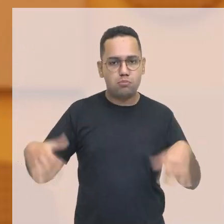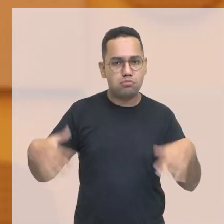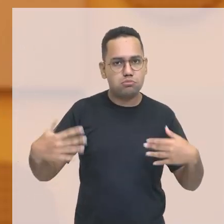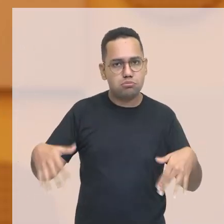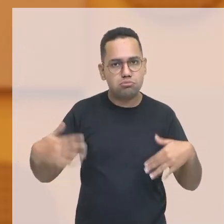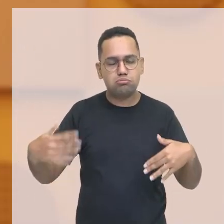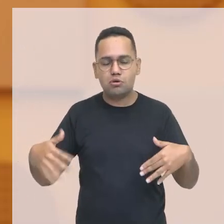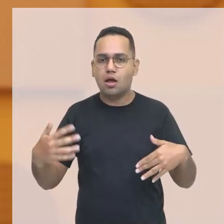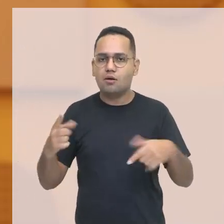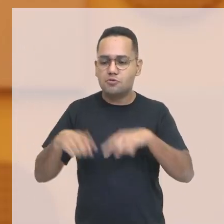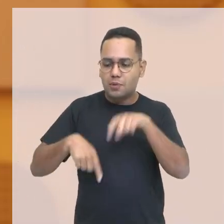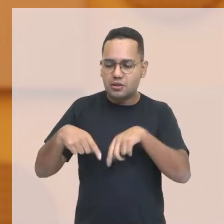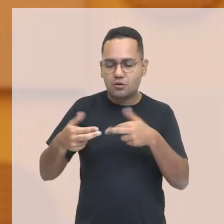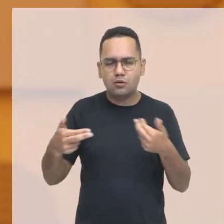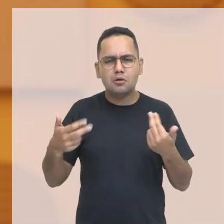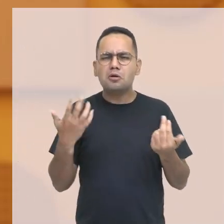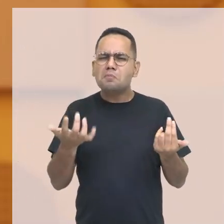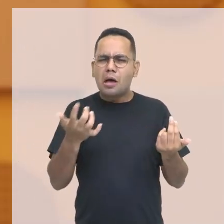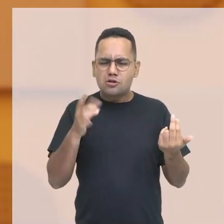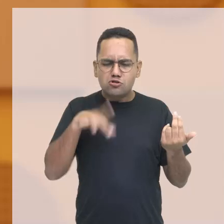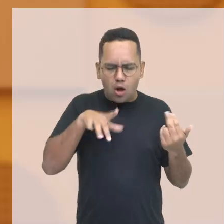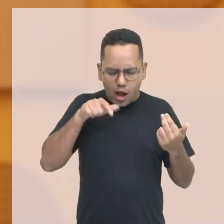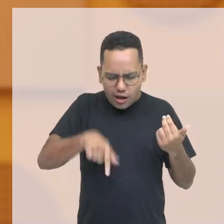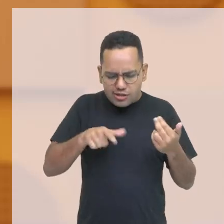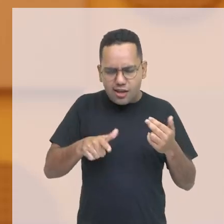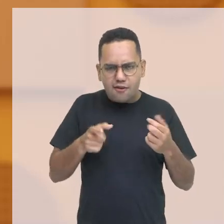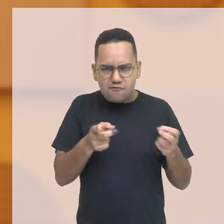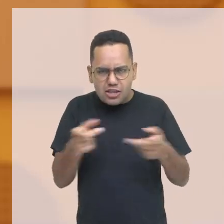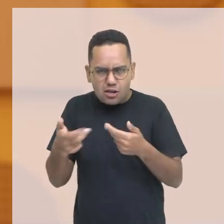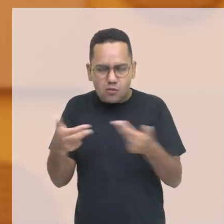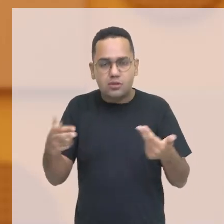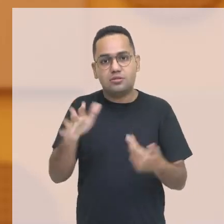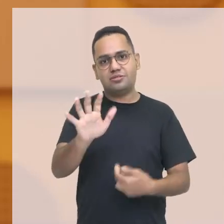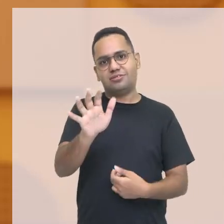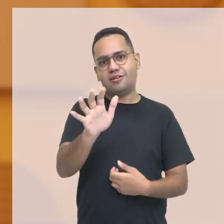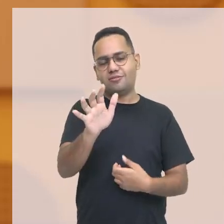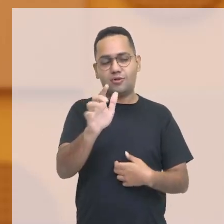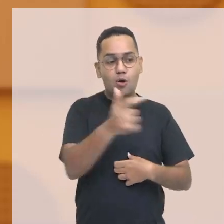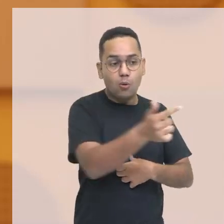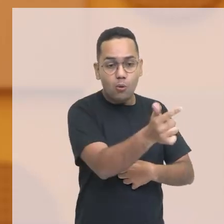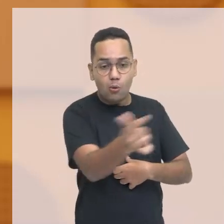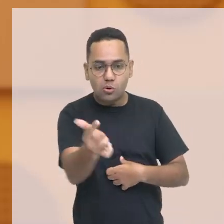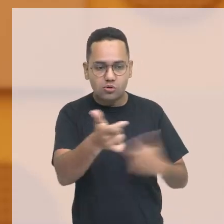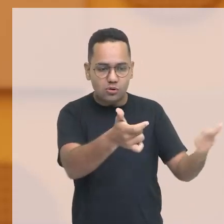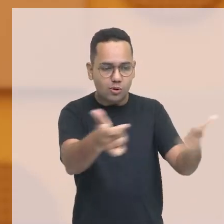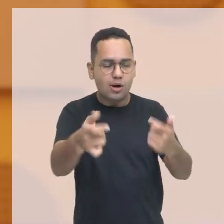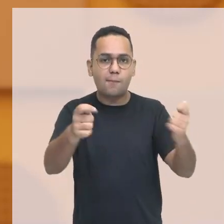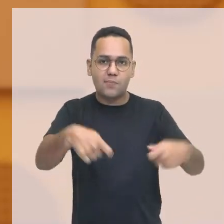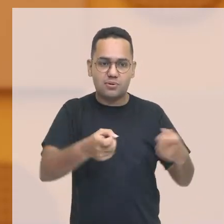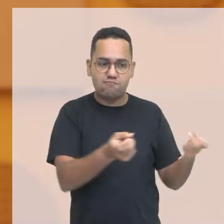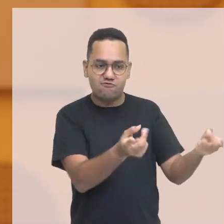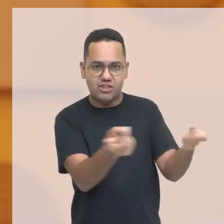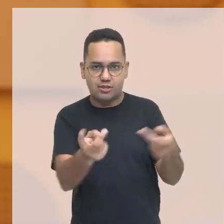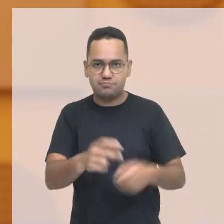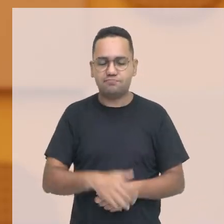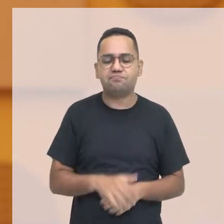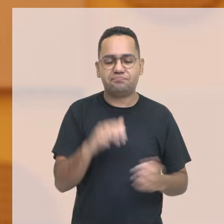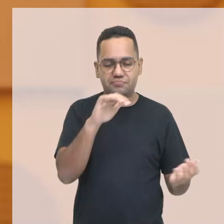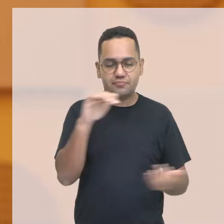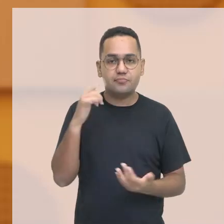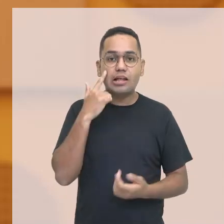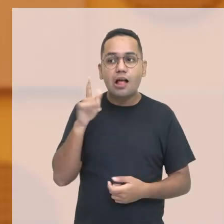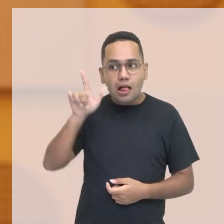cidade para ele vender o produto em outros locais. Estava na Europa naquele momento acontecendo exatamente isso.